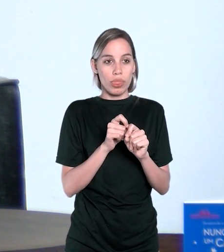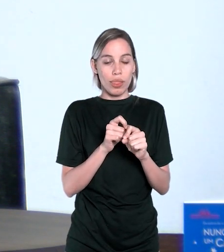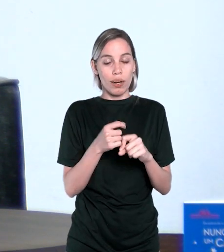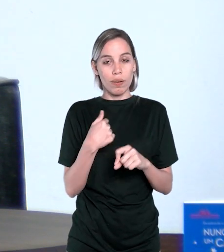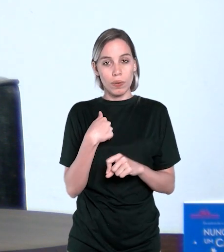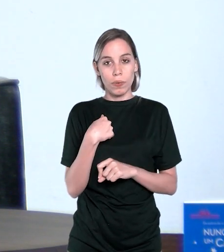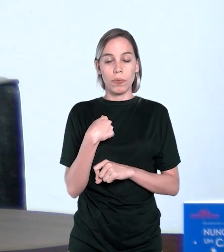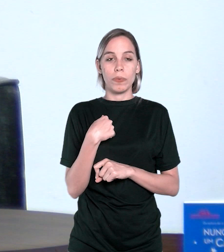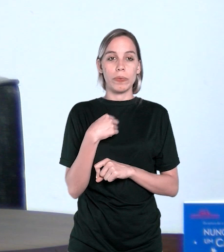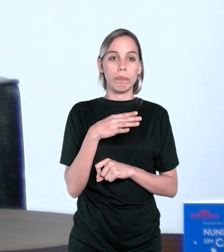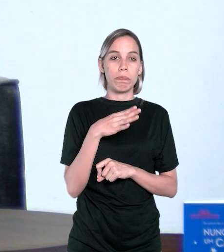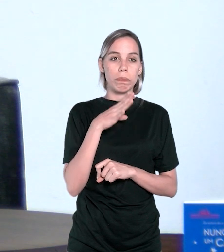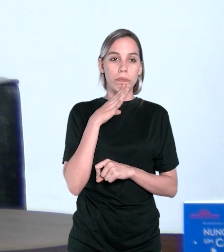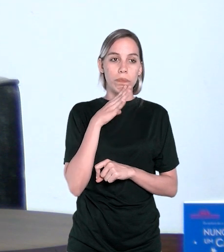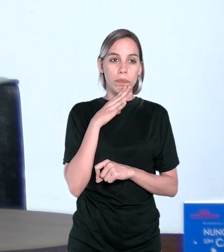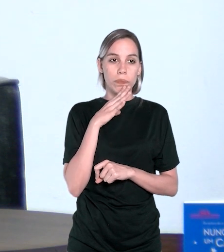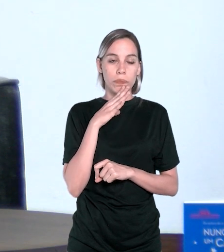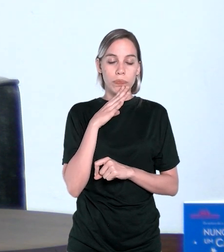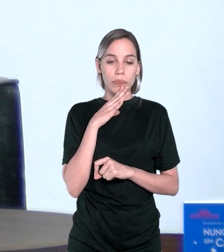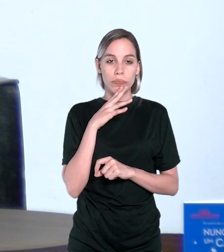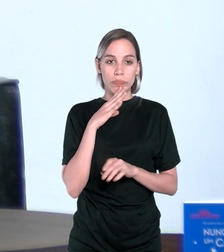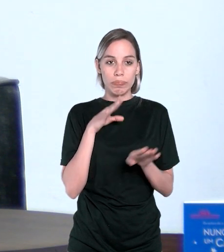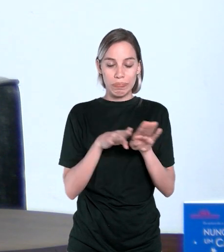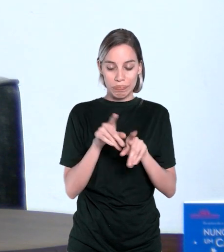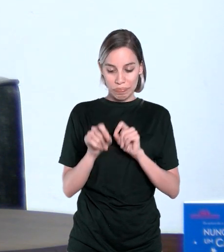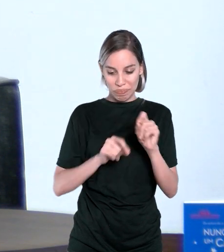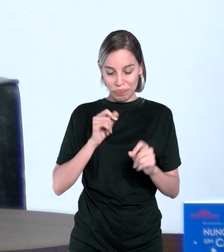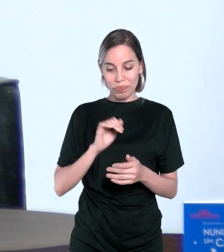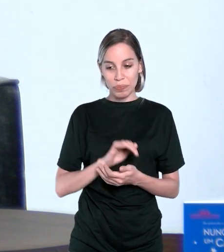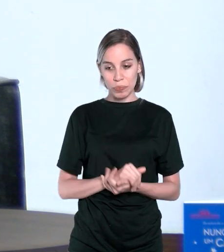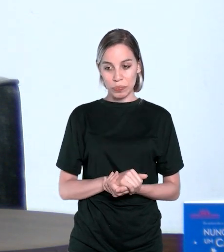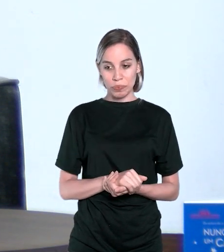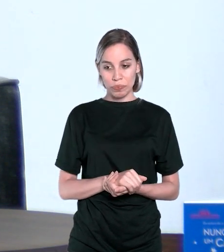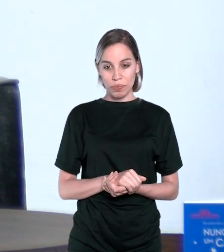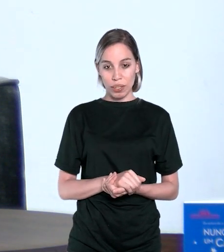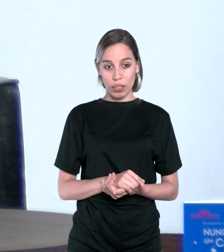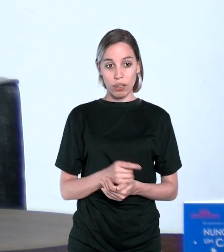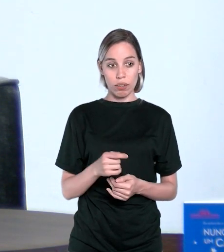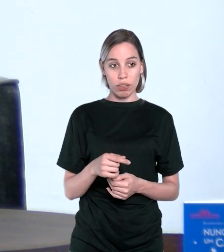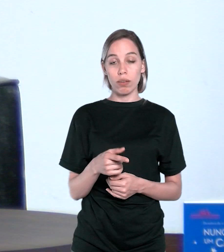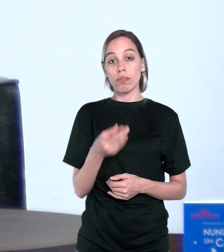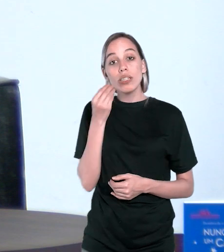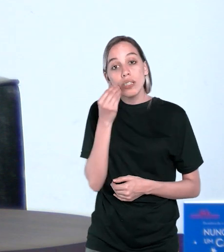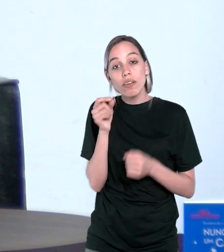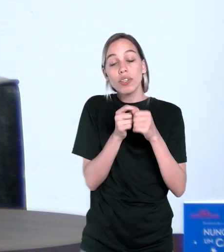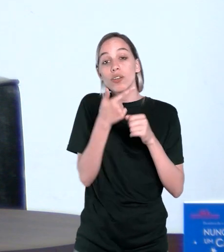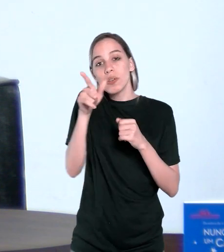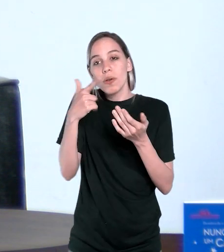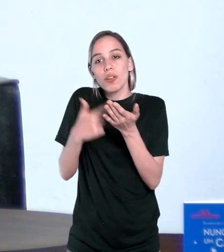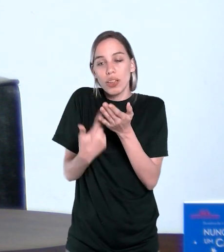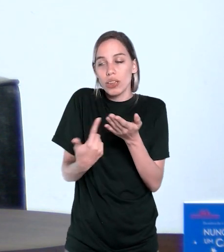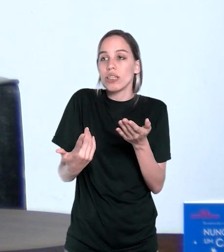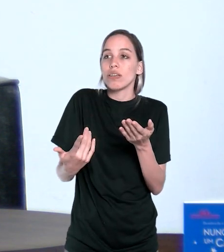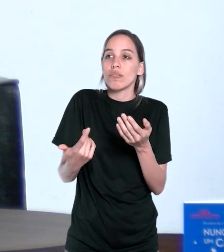uma coisa que eu vou levar para os outros livros e que agora, né? Que posso até fazer uma escadinha com os